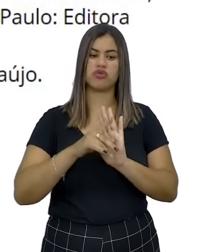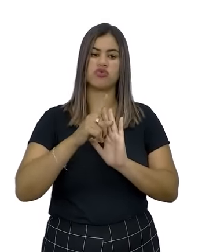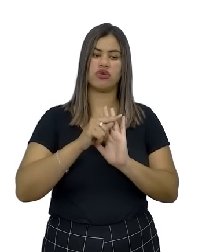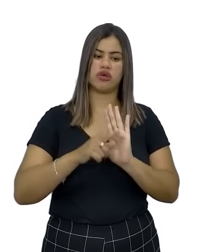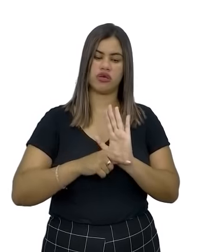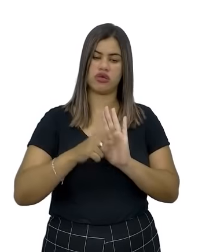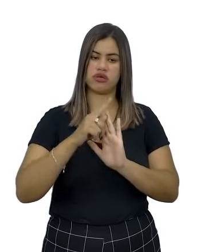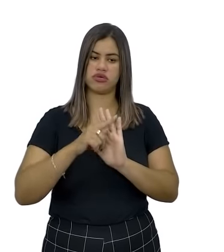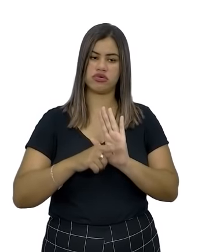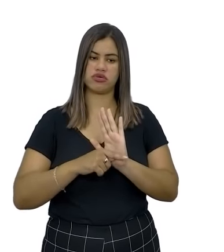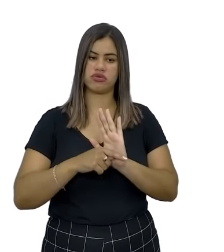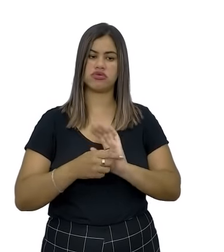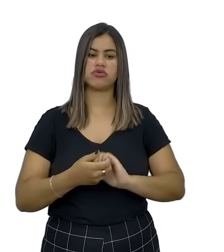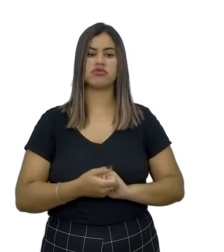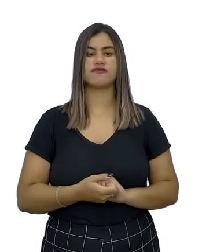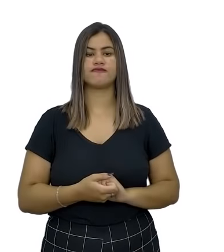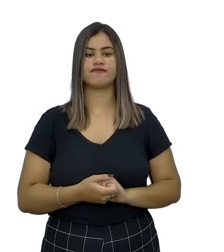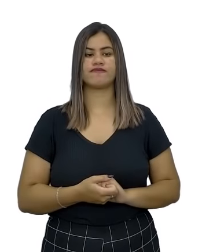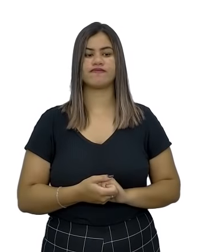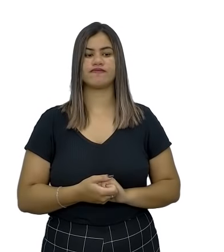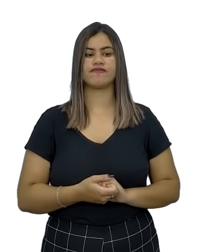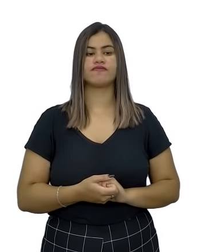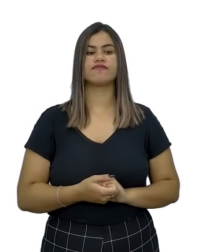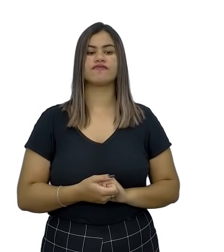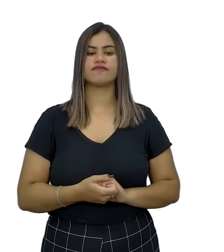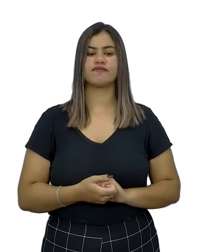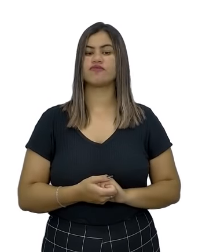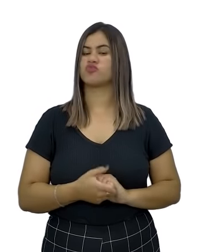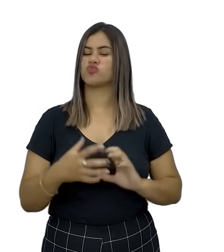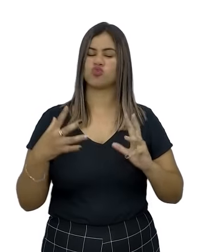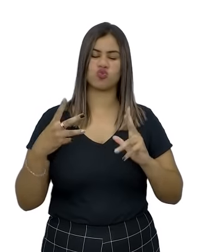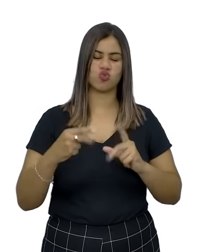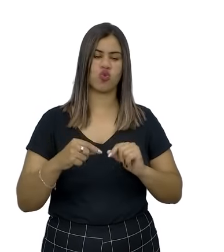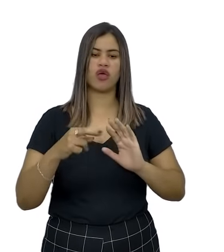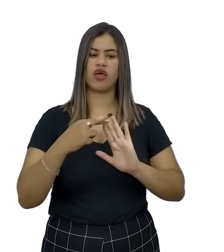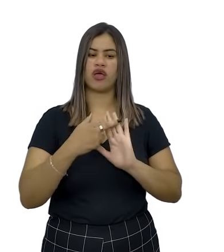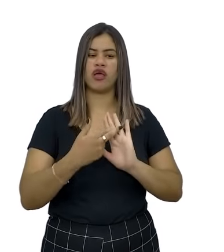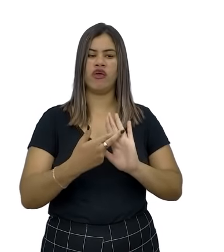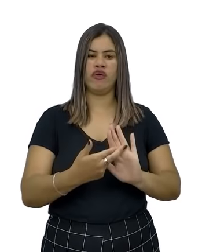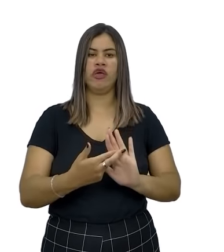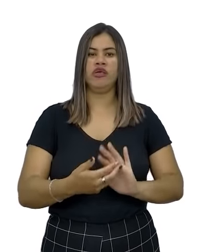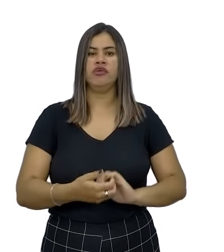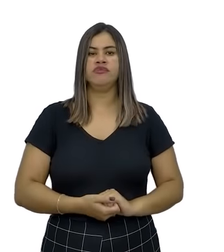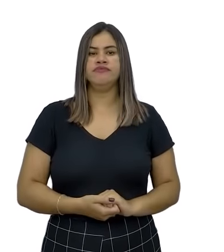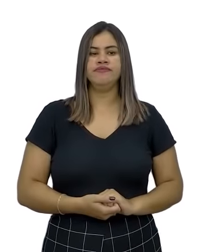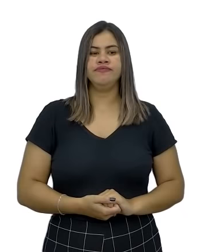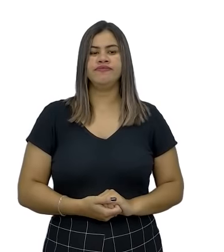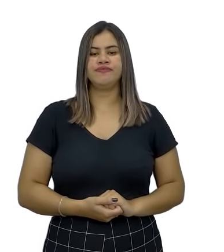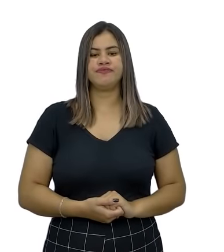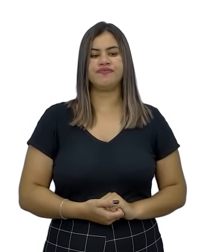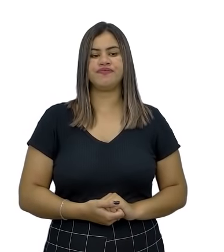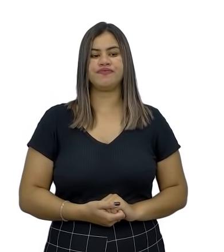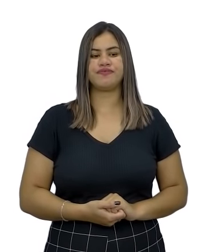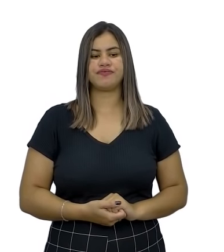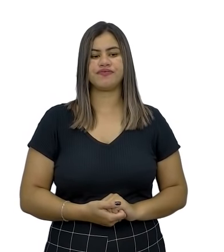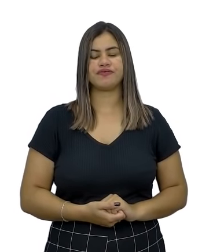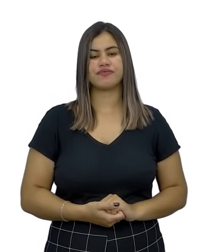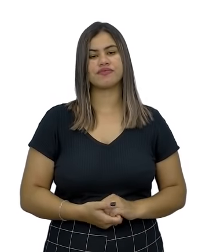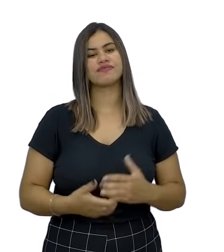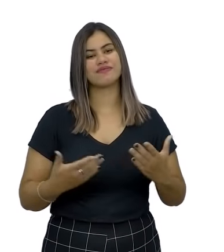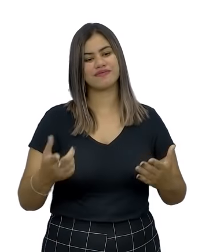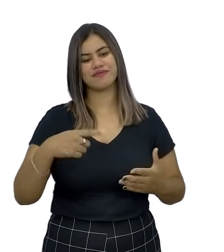que para essa formação, tá bom? Aqui a gente tem todas as referências. tá? E a gente deixa para vocês. E